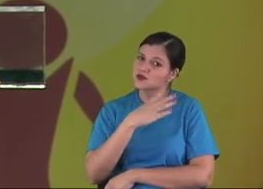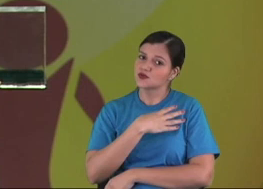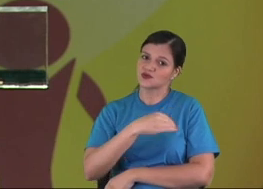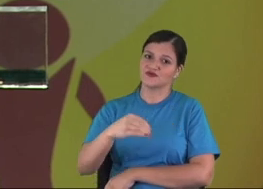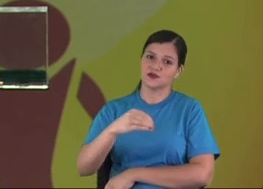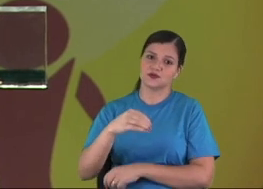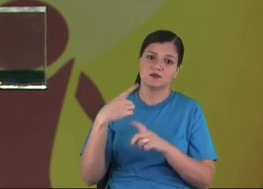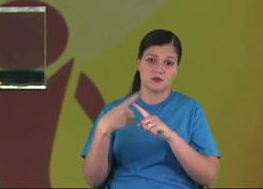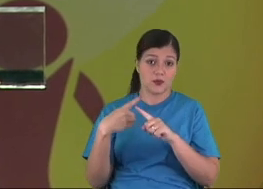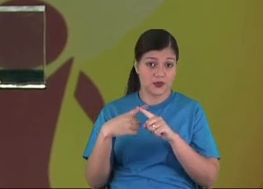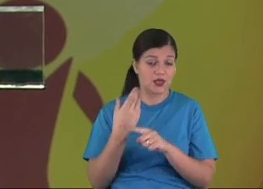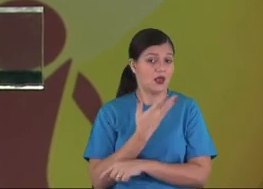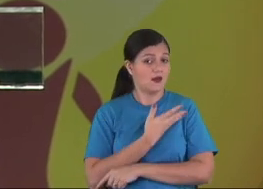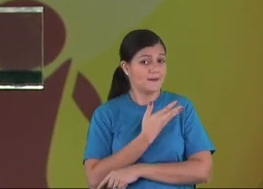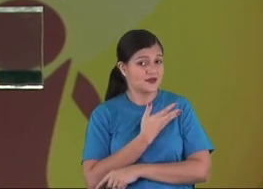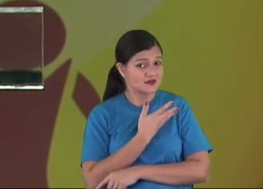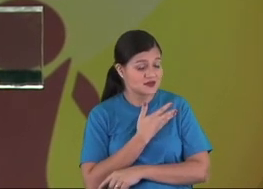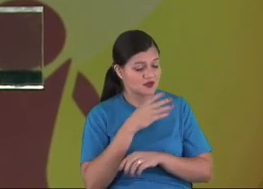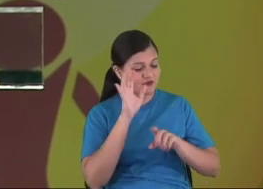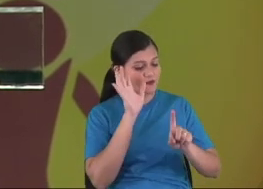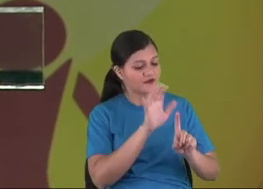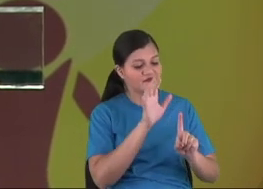influenciar a sua criança.